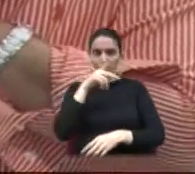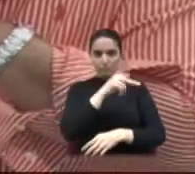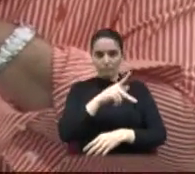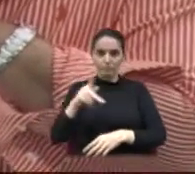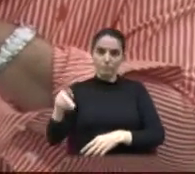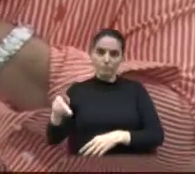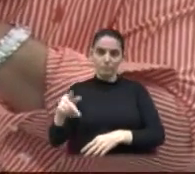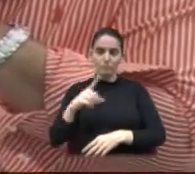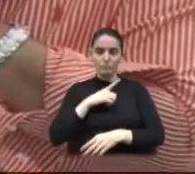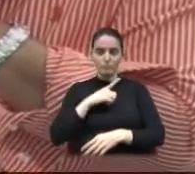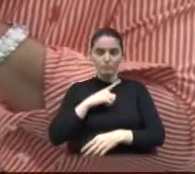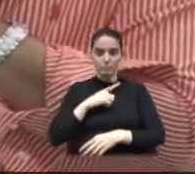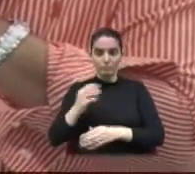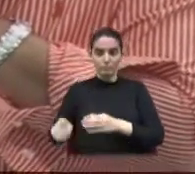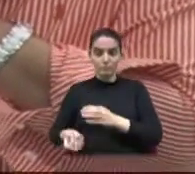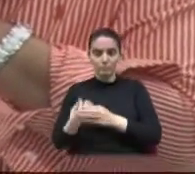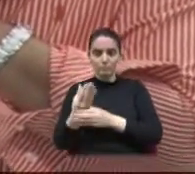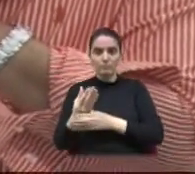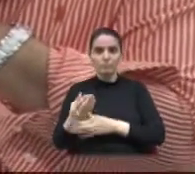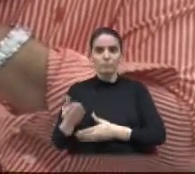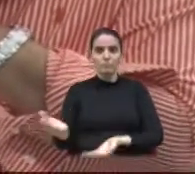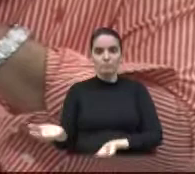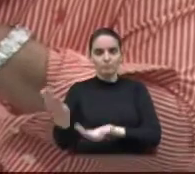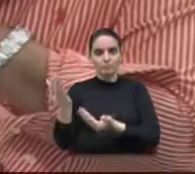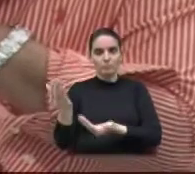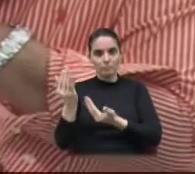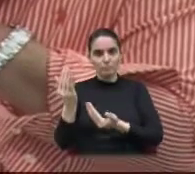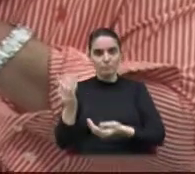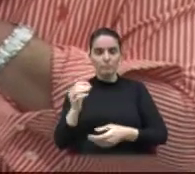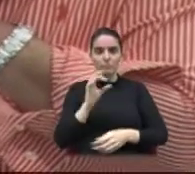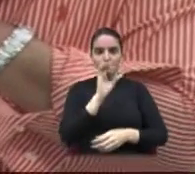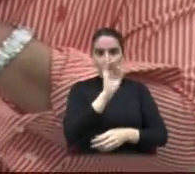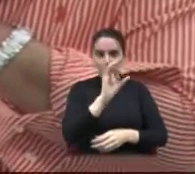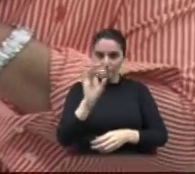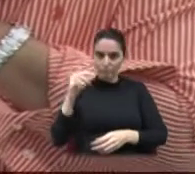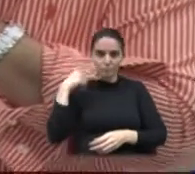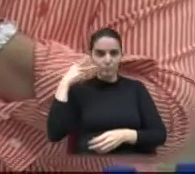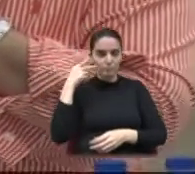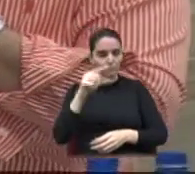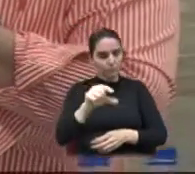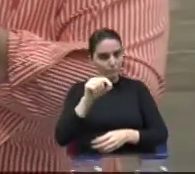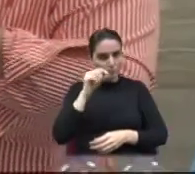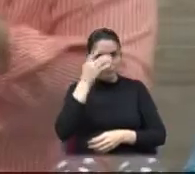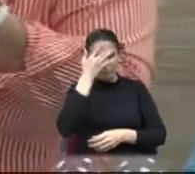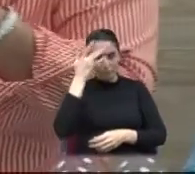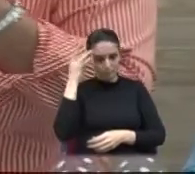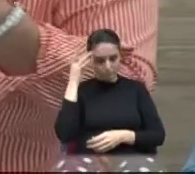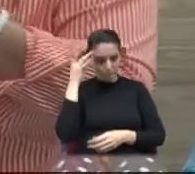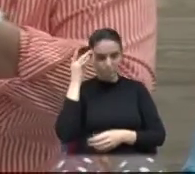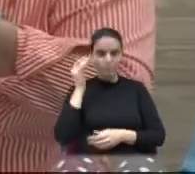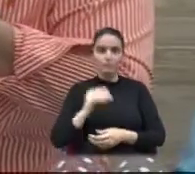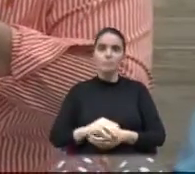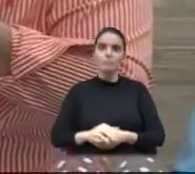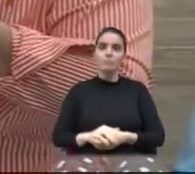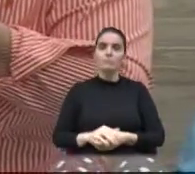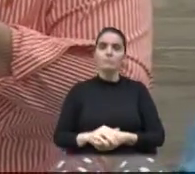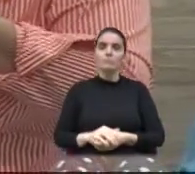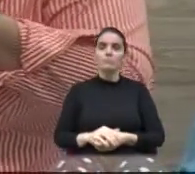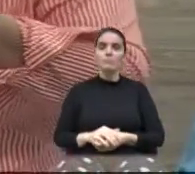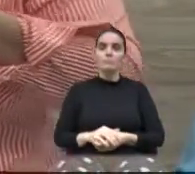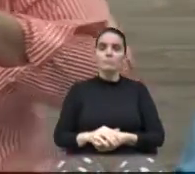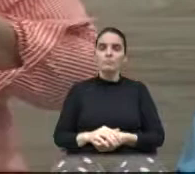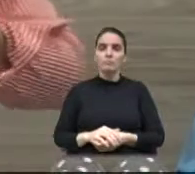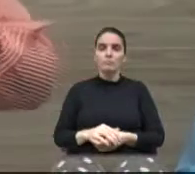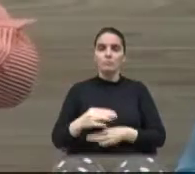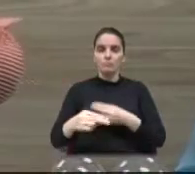essa homenagem. Cada um de nós, com certeza, fez a sua escolha dessa pessoa aqui na nossa cidade, de qual faz essa atuação.